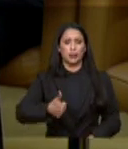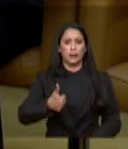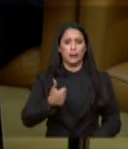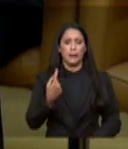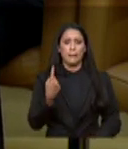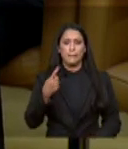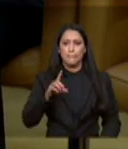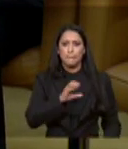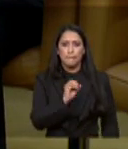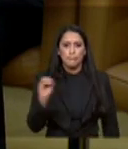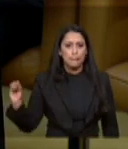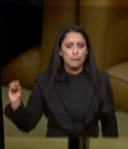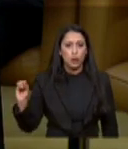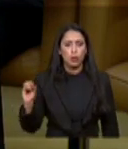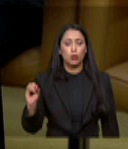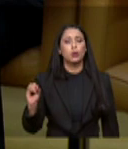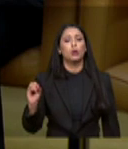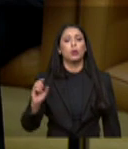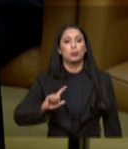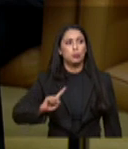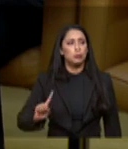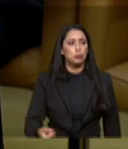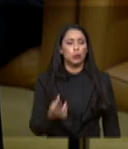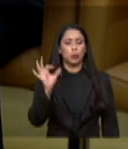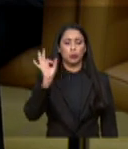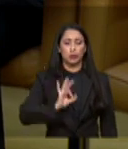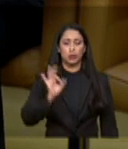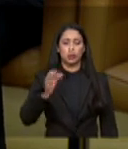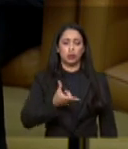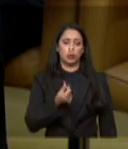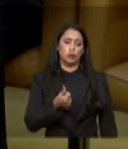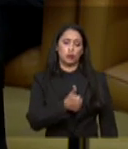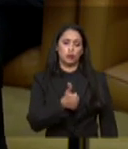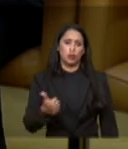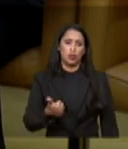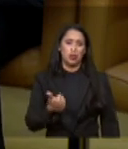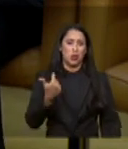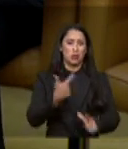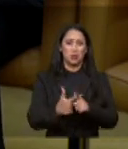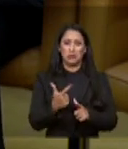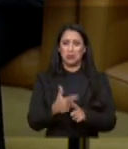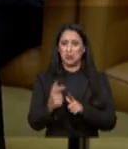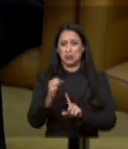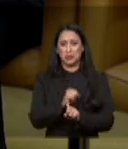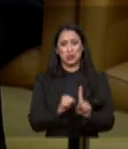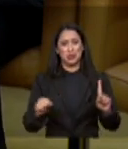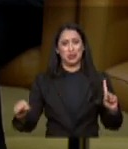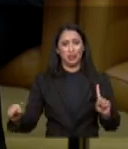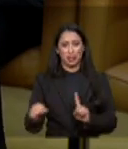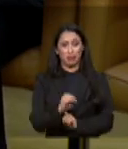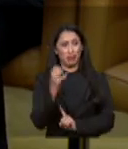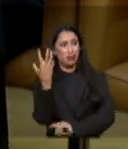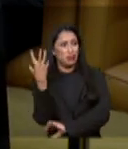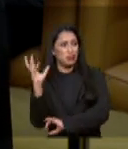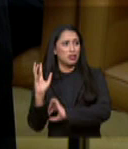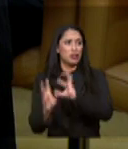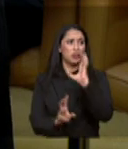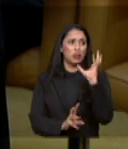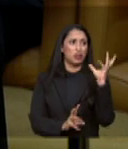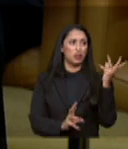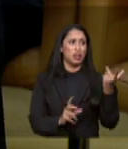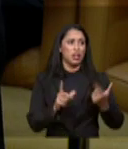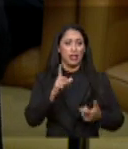1000% em 2021, além de outras mazelas sociais e ecológicas e